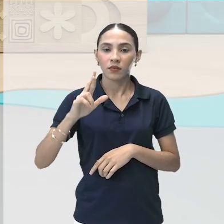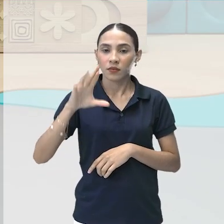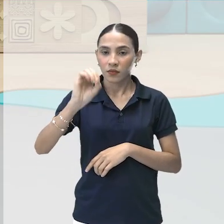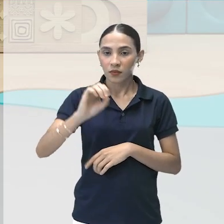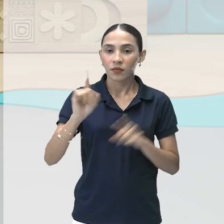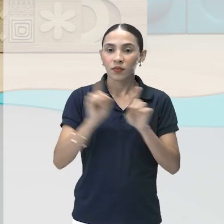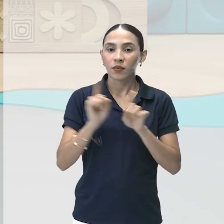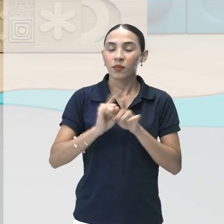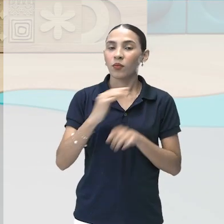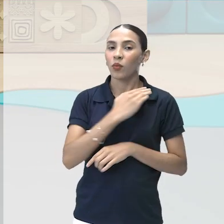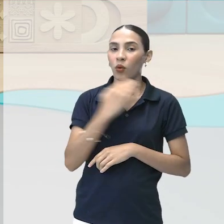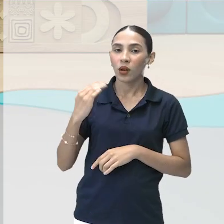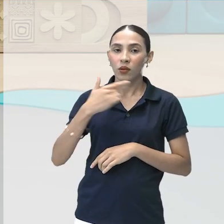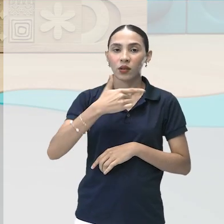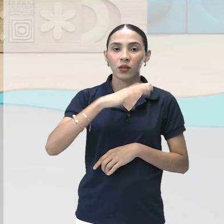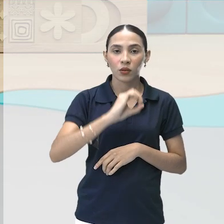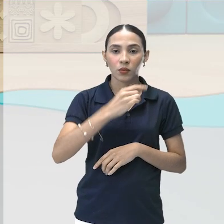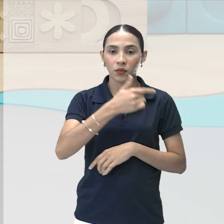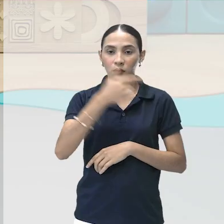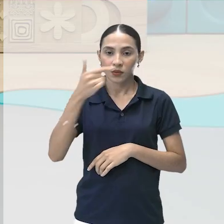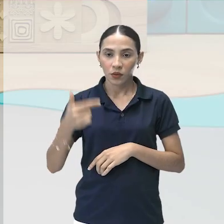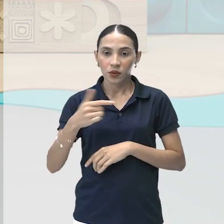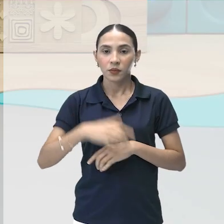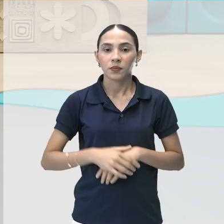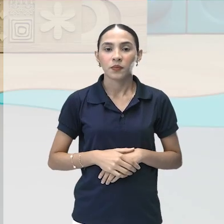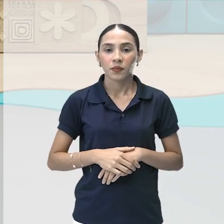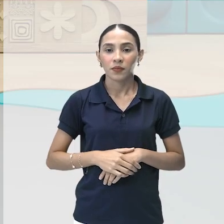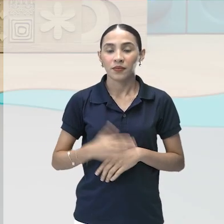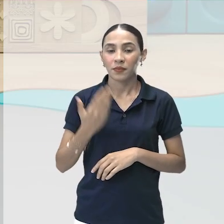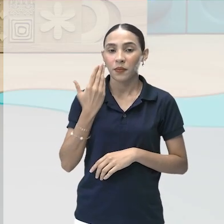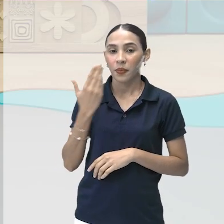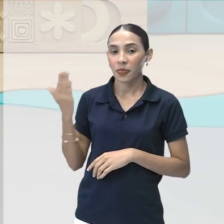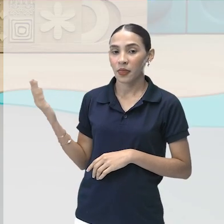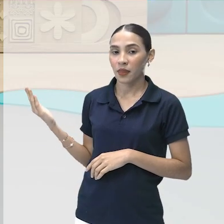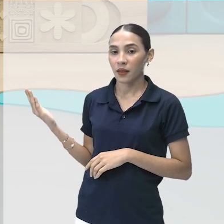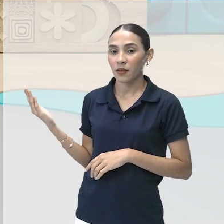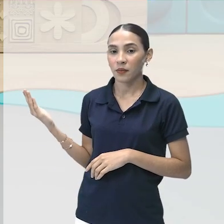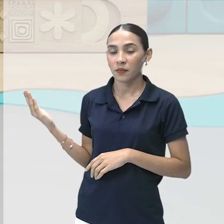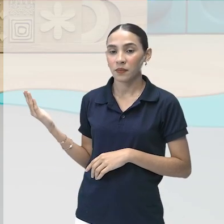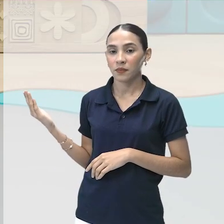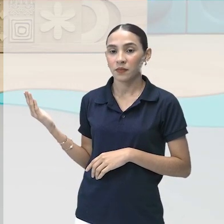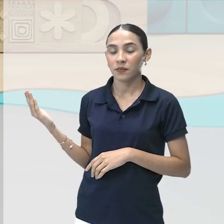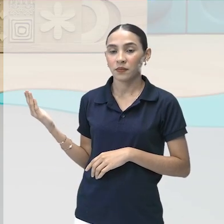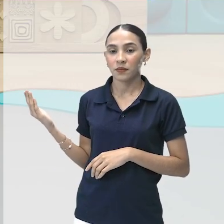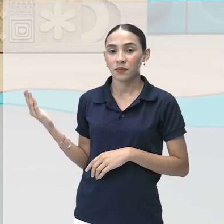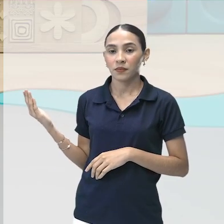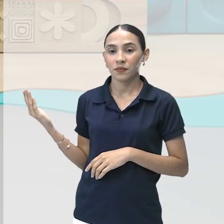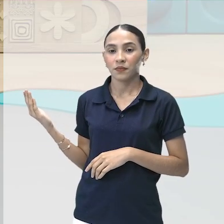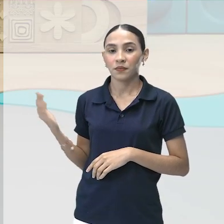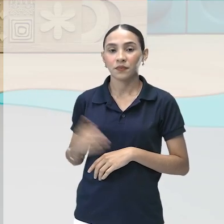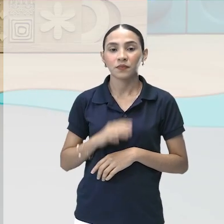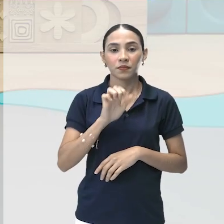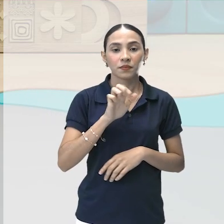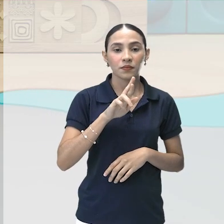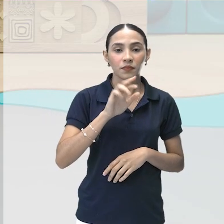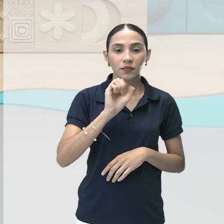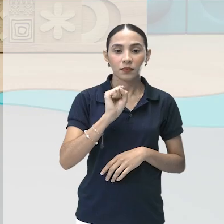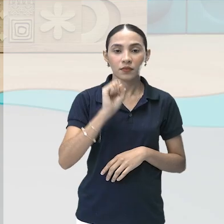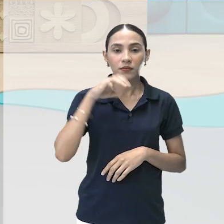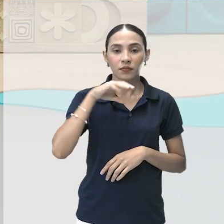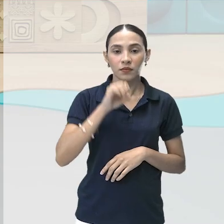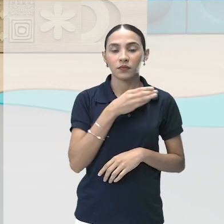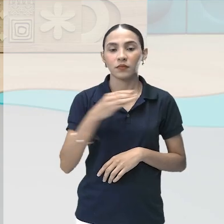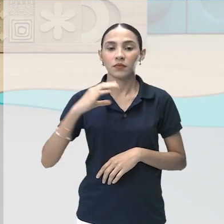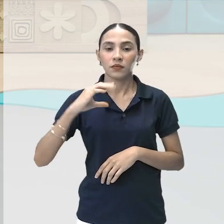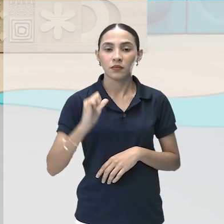ele faleceu em 2022. E aí está o Erasmo Carlos, uma